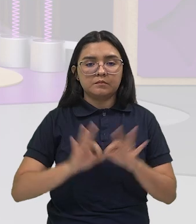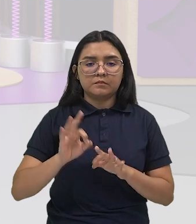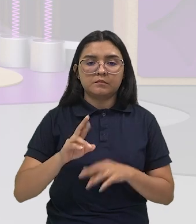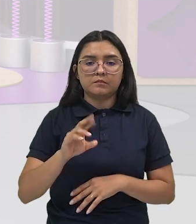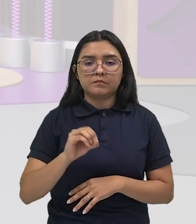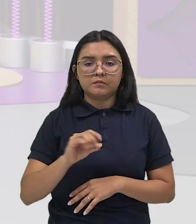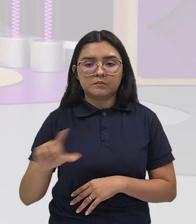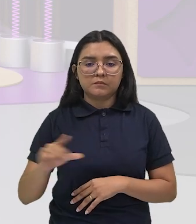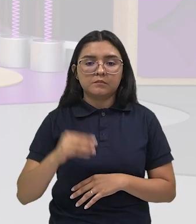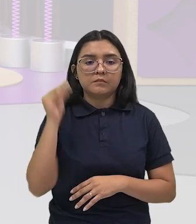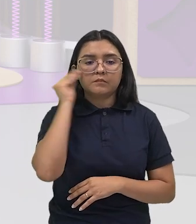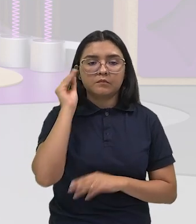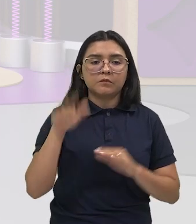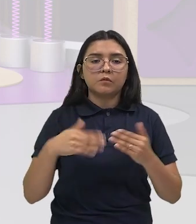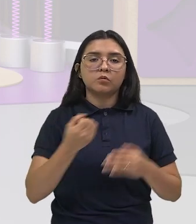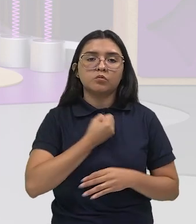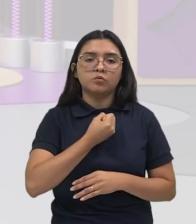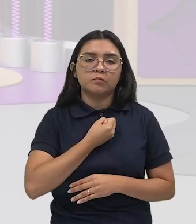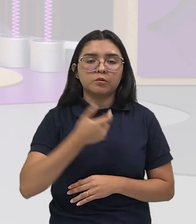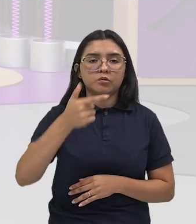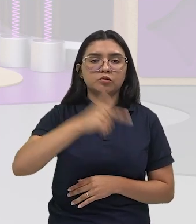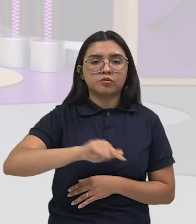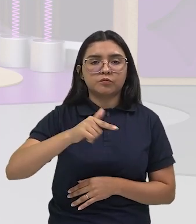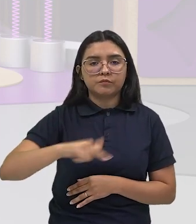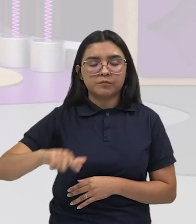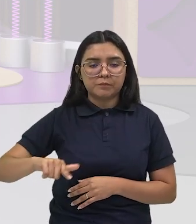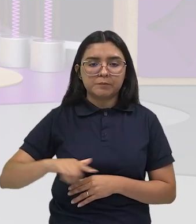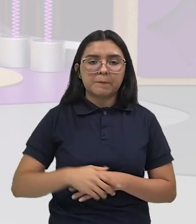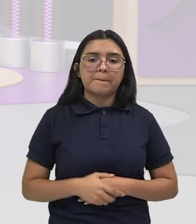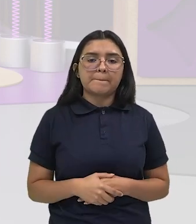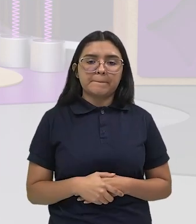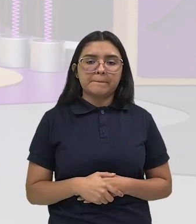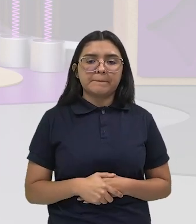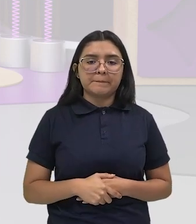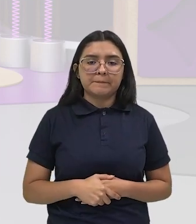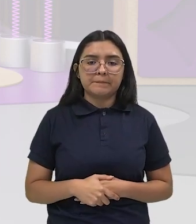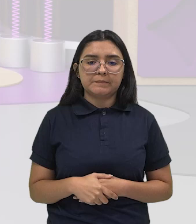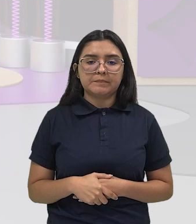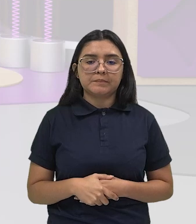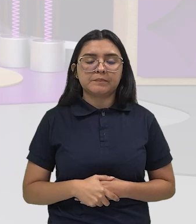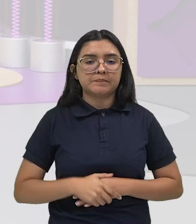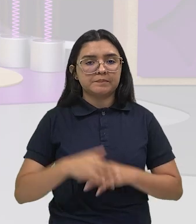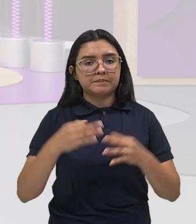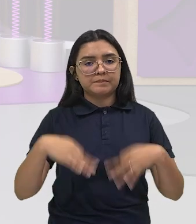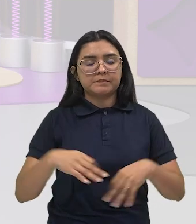o rol e observa aquele que aparece com a sua maior frequência. Essa vai ser a moda.